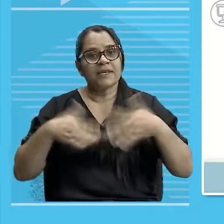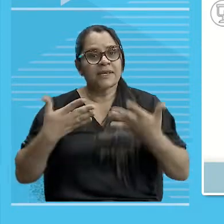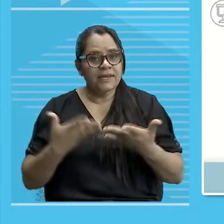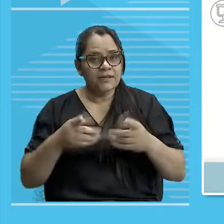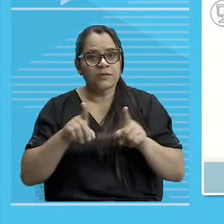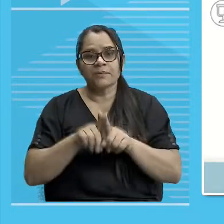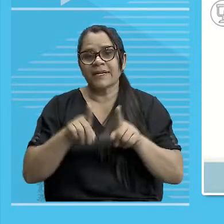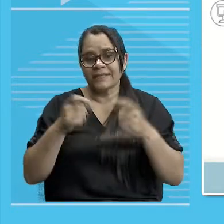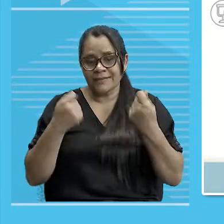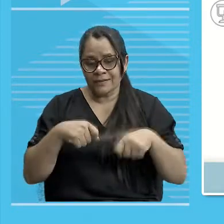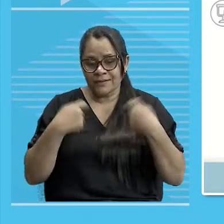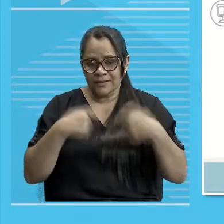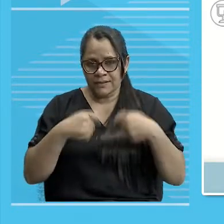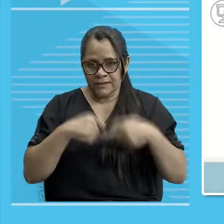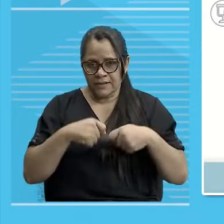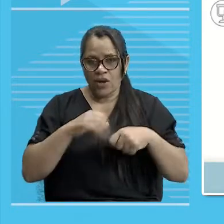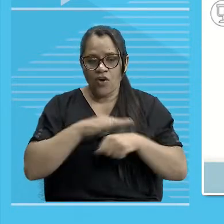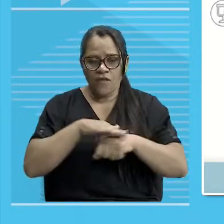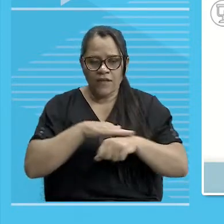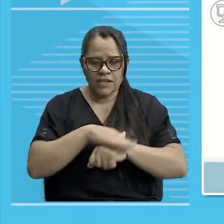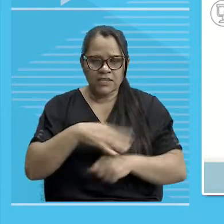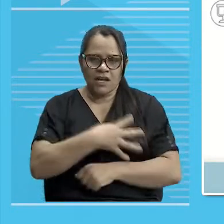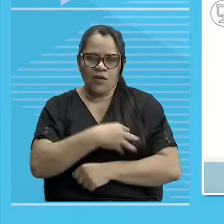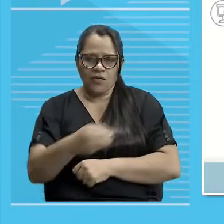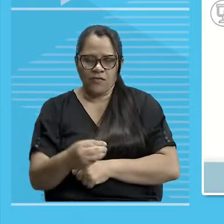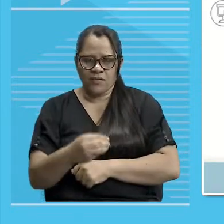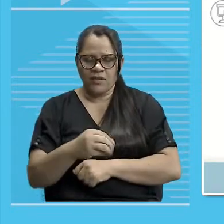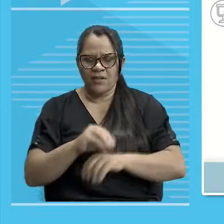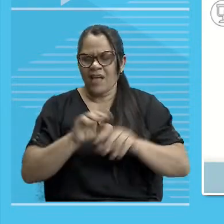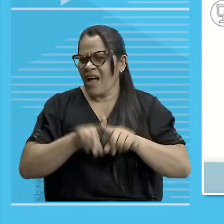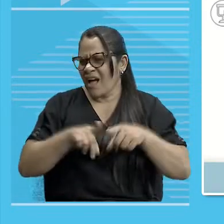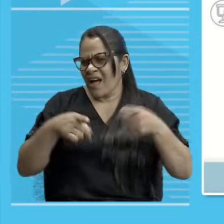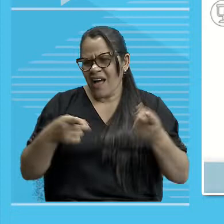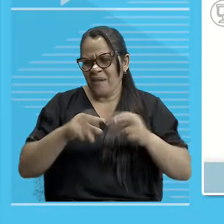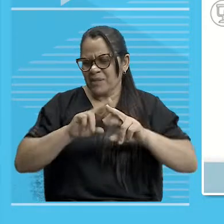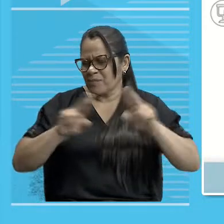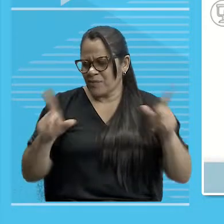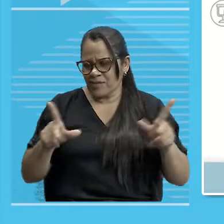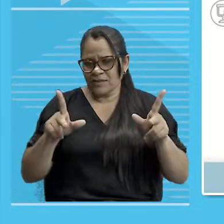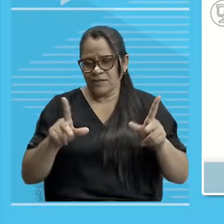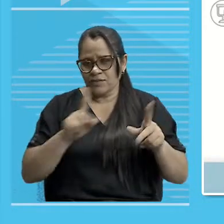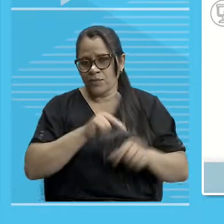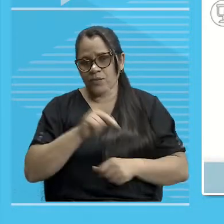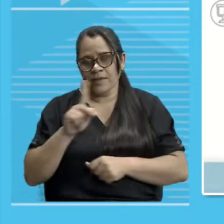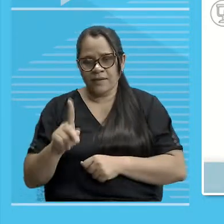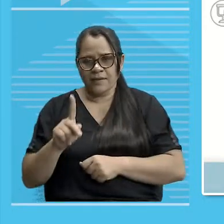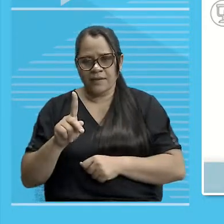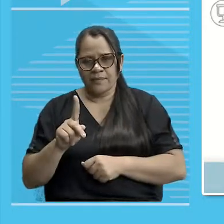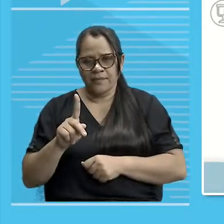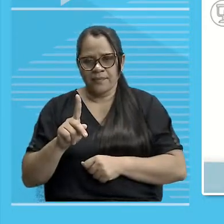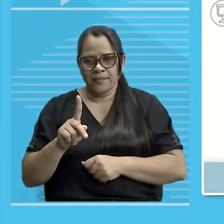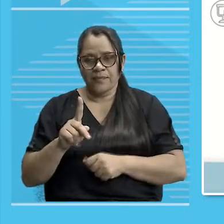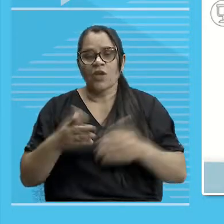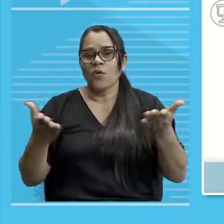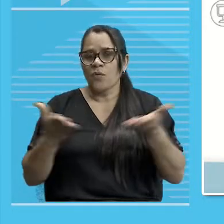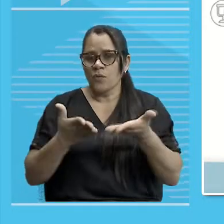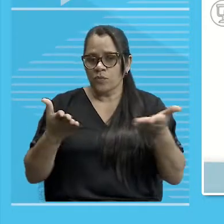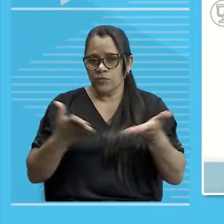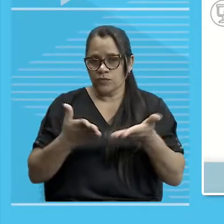você precisa falar com seu filho. Ah não, professor, veja bem, olha,